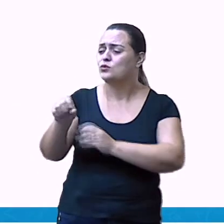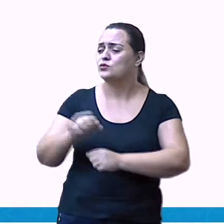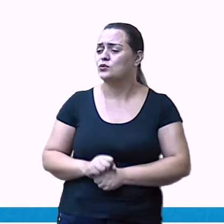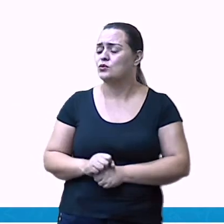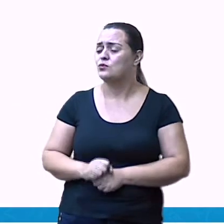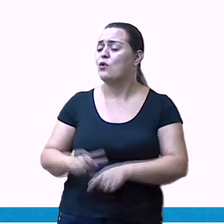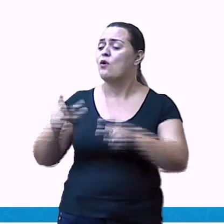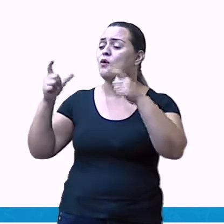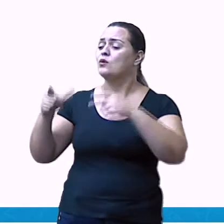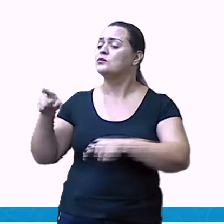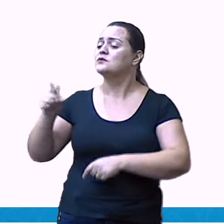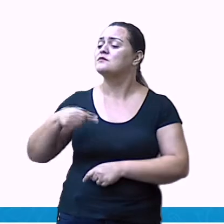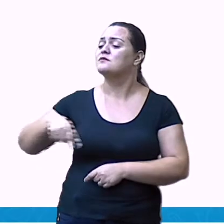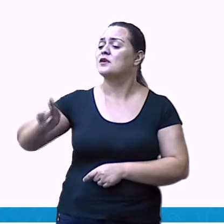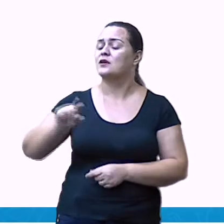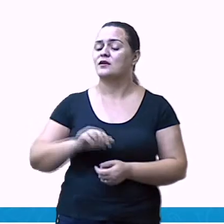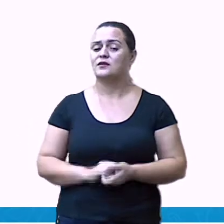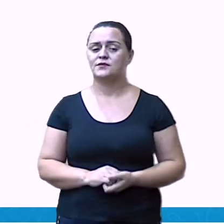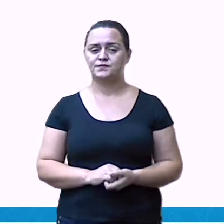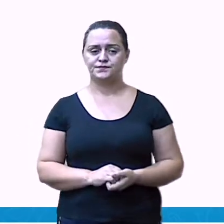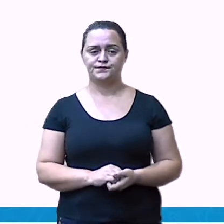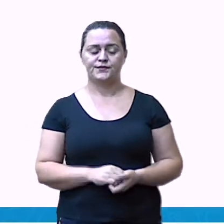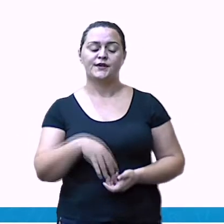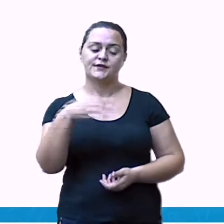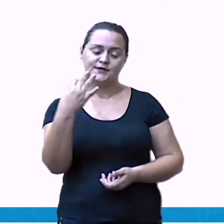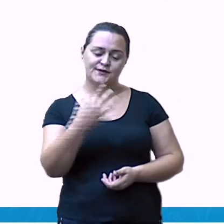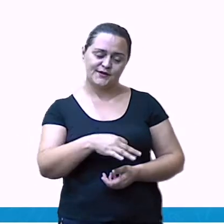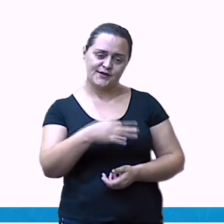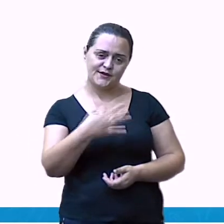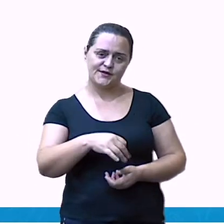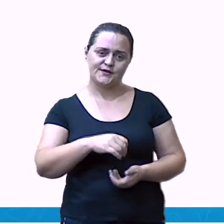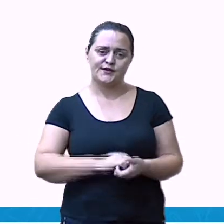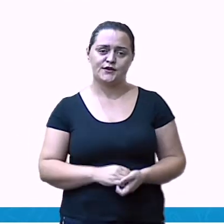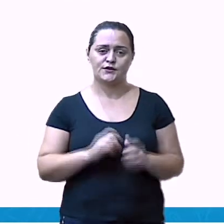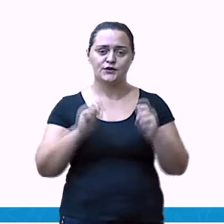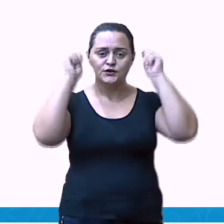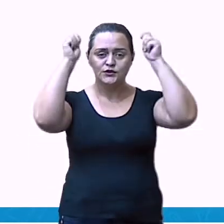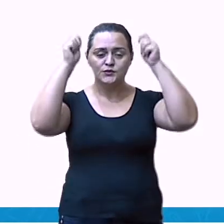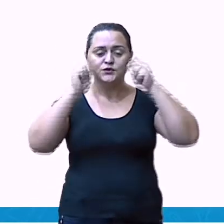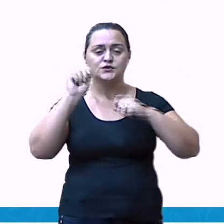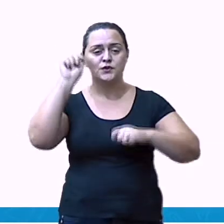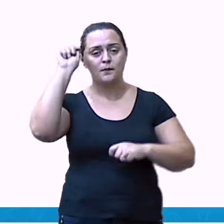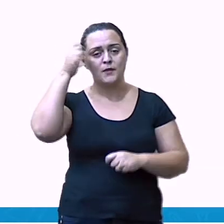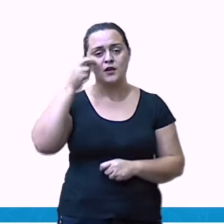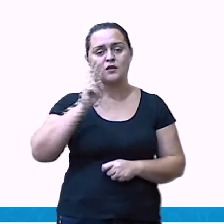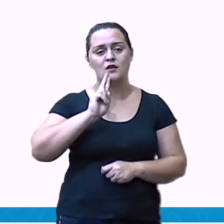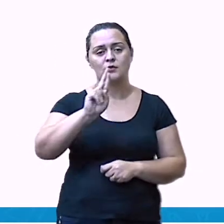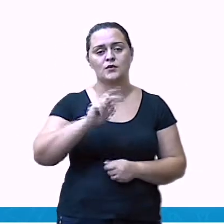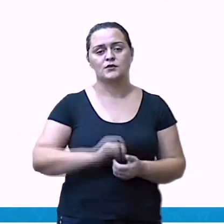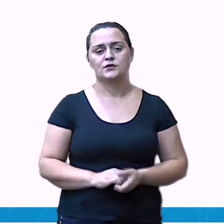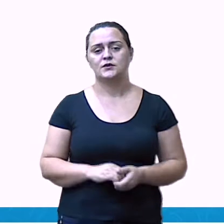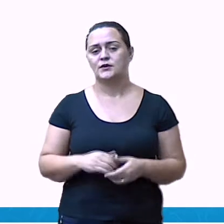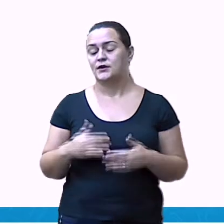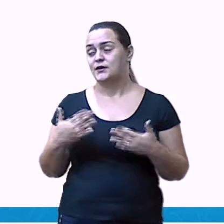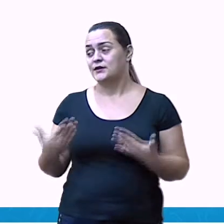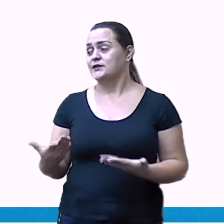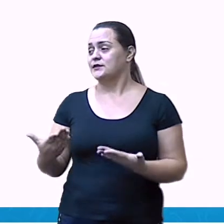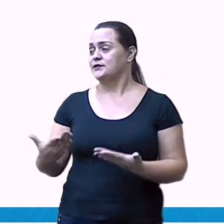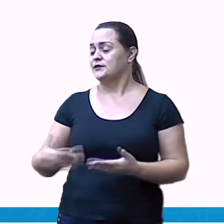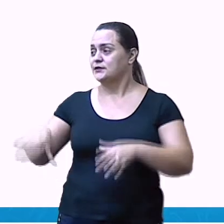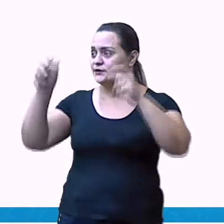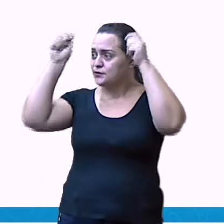perguntou: aonde vai? Está certo. E Chapeuzinho Preto responde: